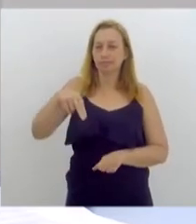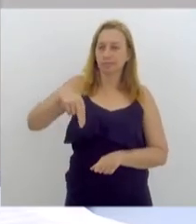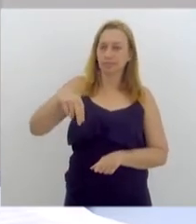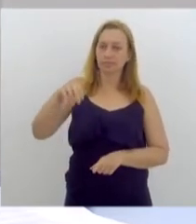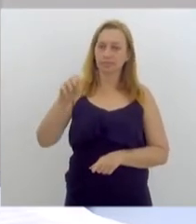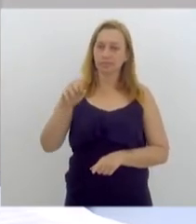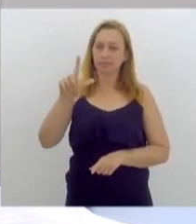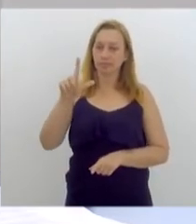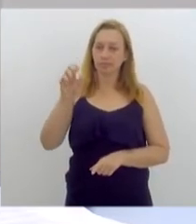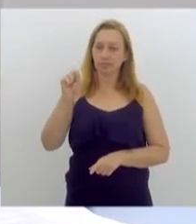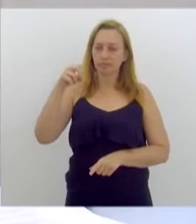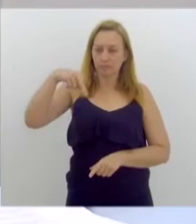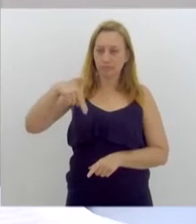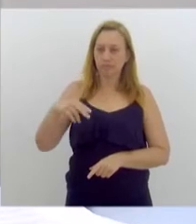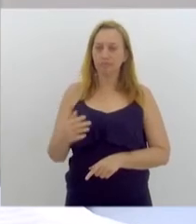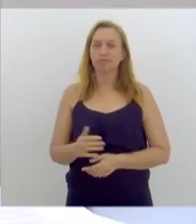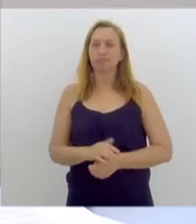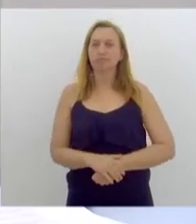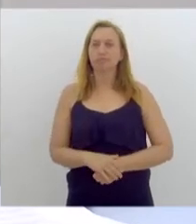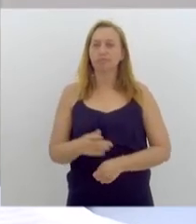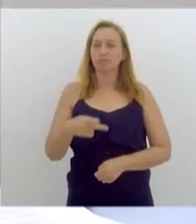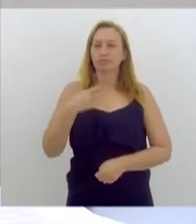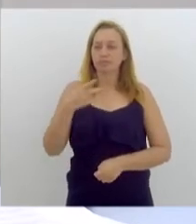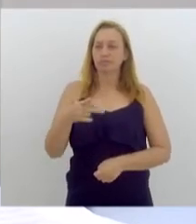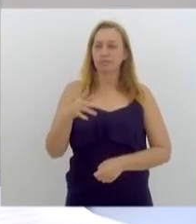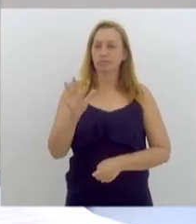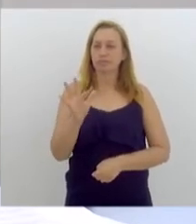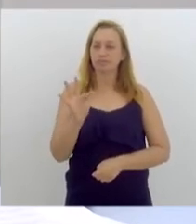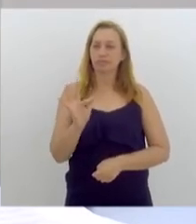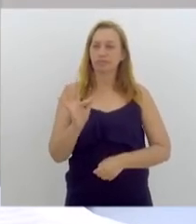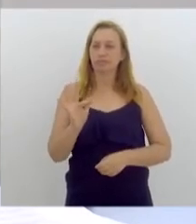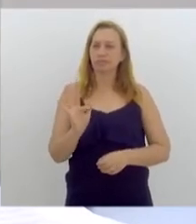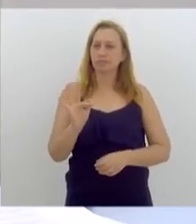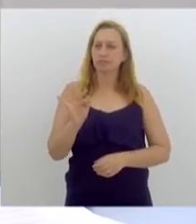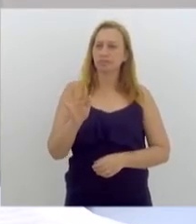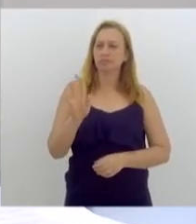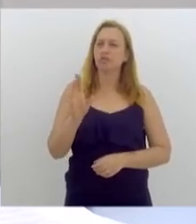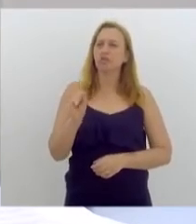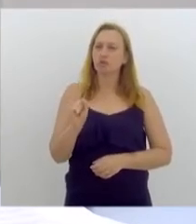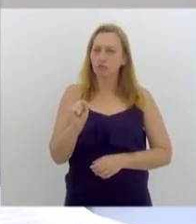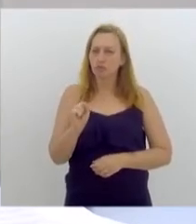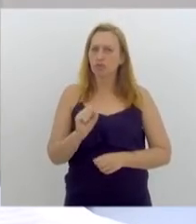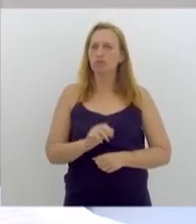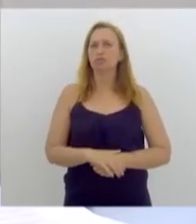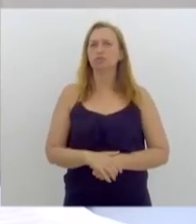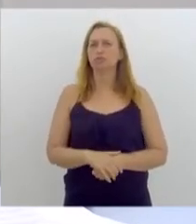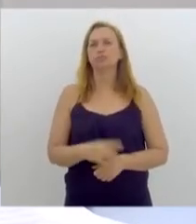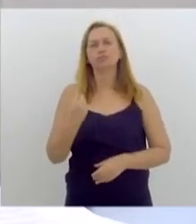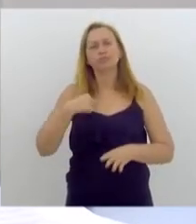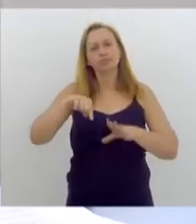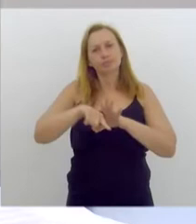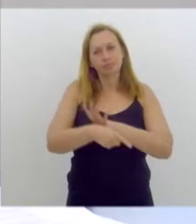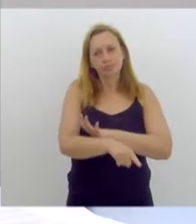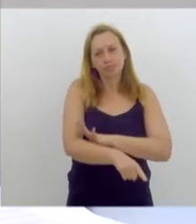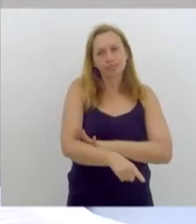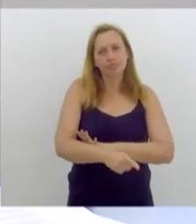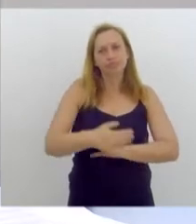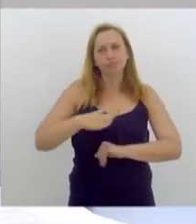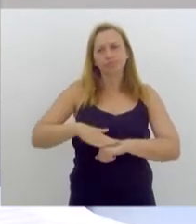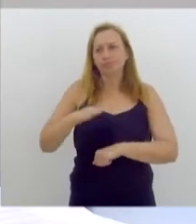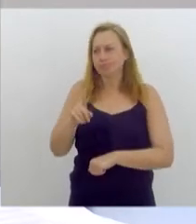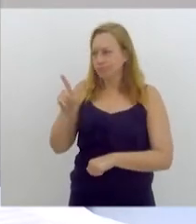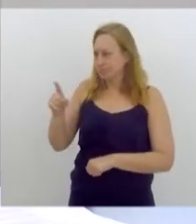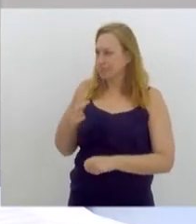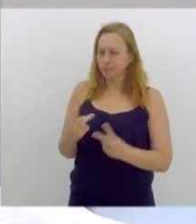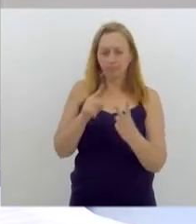falou sobre os Fundos e a gente eu vou aprofundar até isso você falou